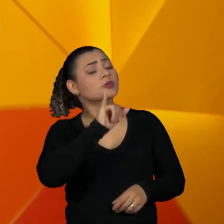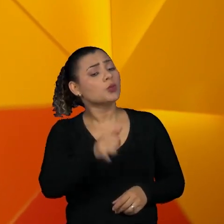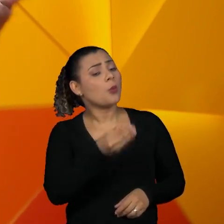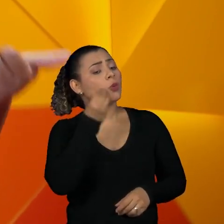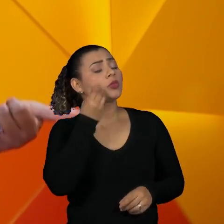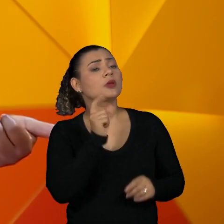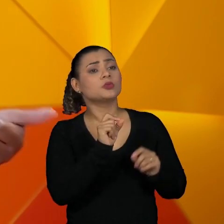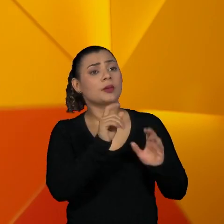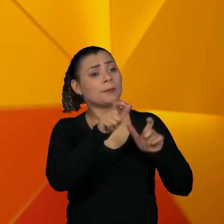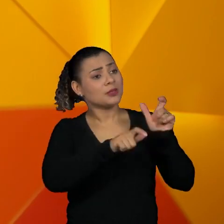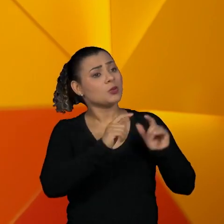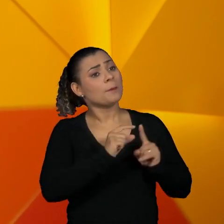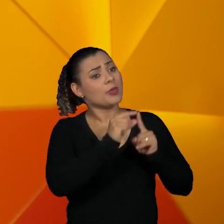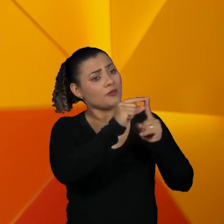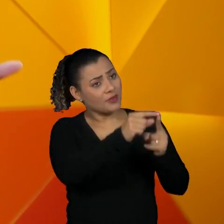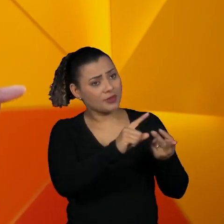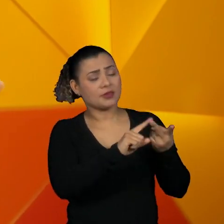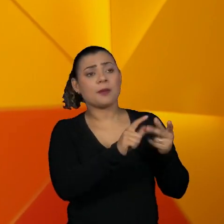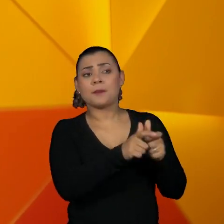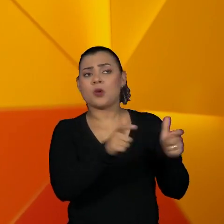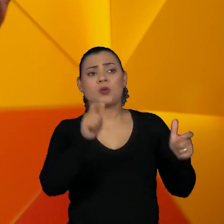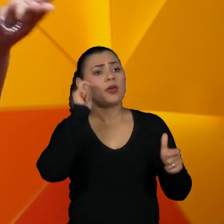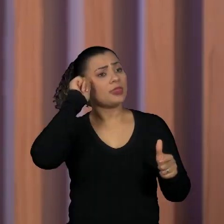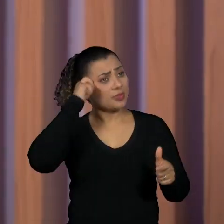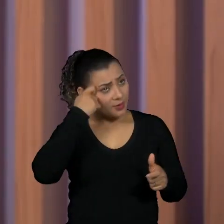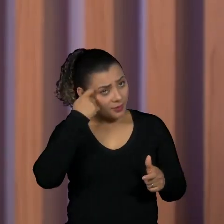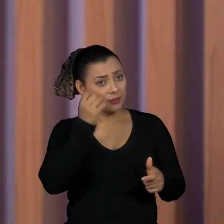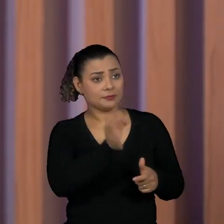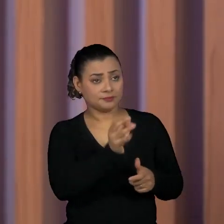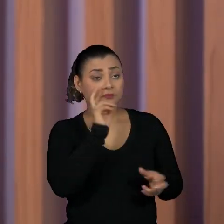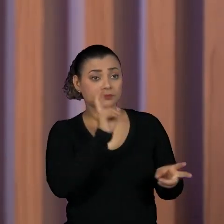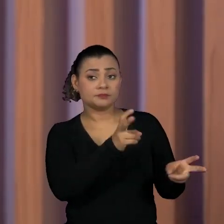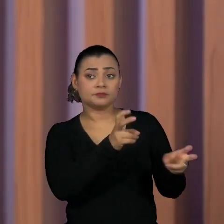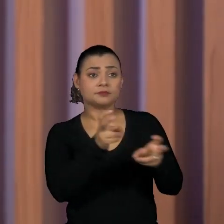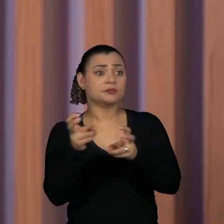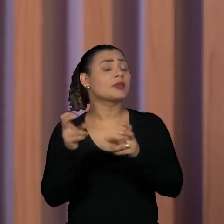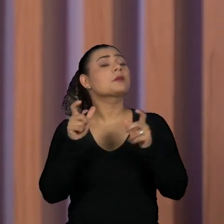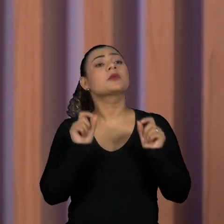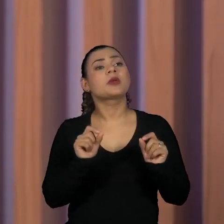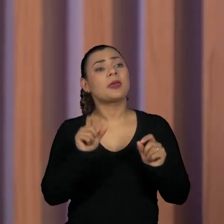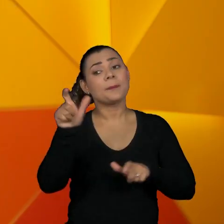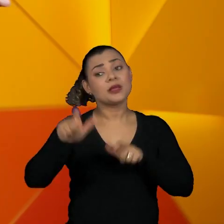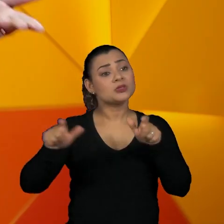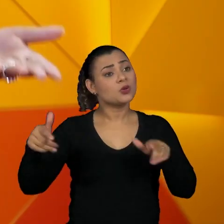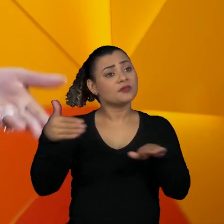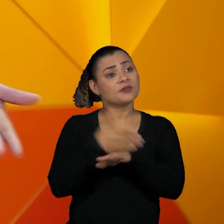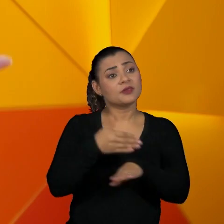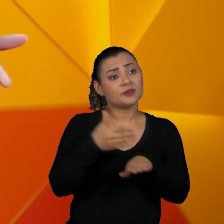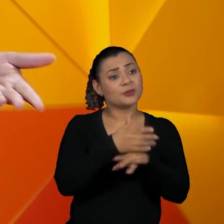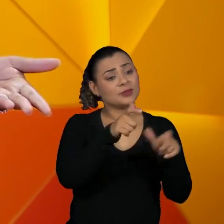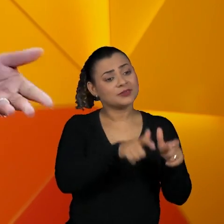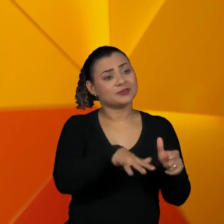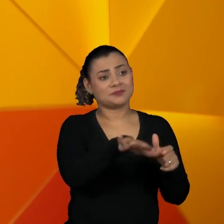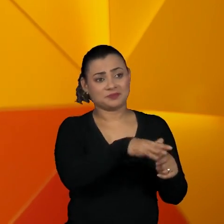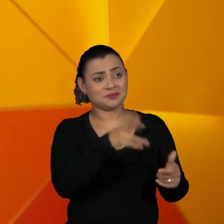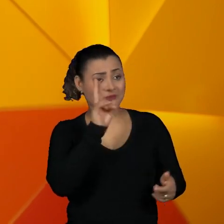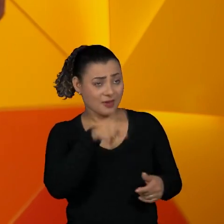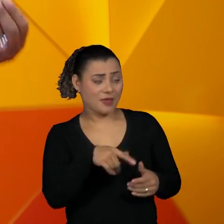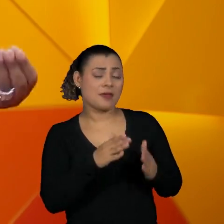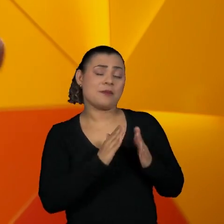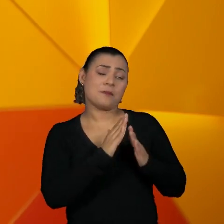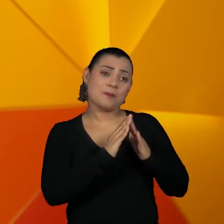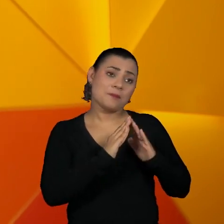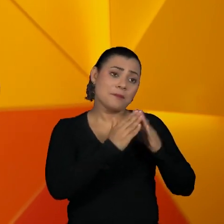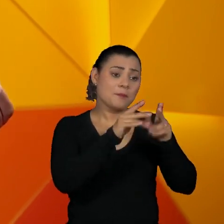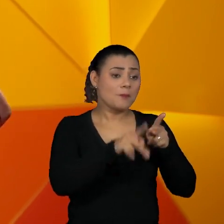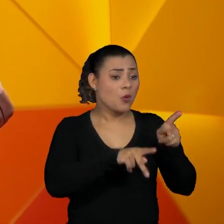população periférica, em sua maioria negra. Nós vimos ali quem são os usuários, né, desse espaço de ocupação. O que